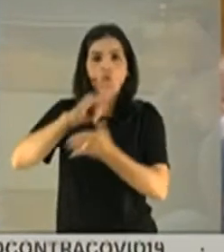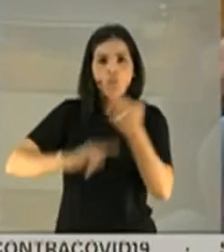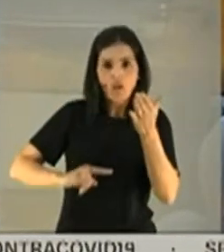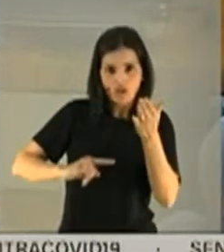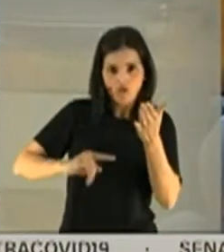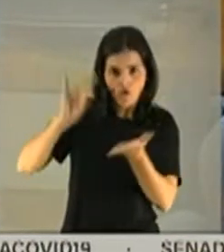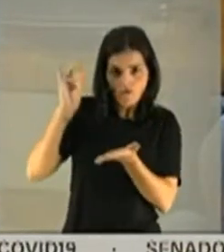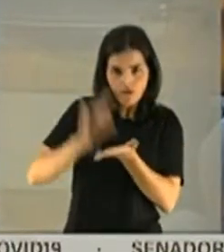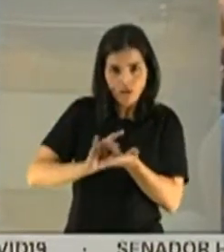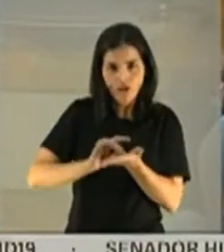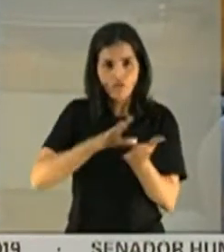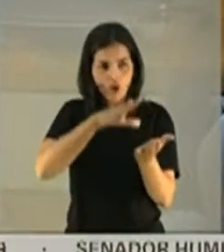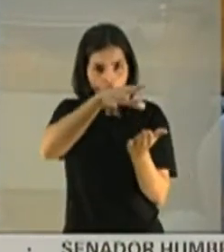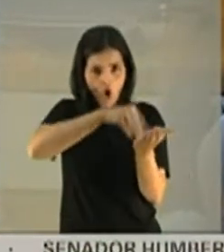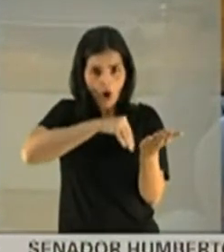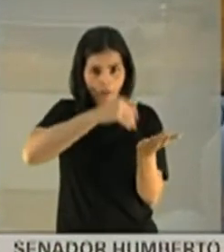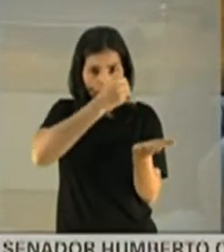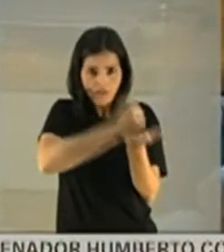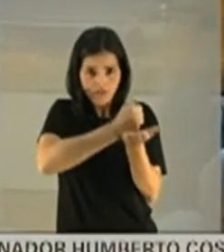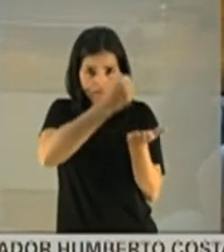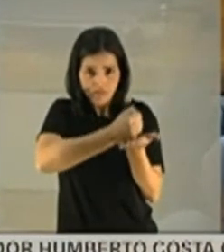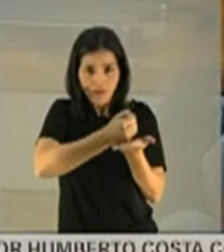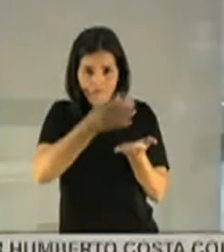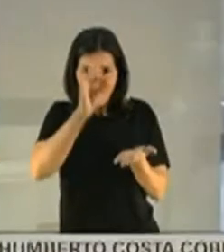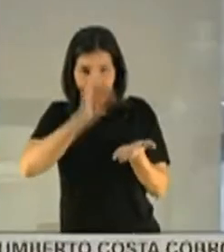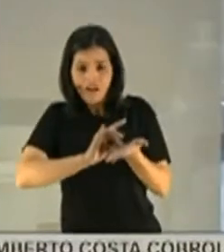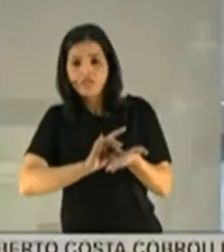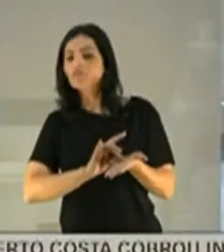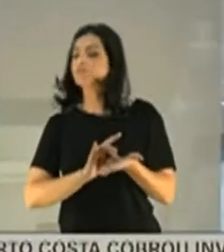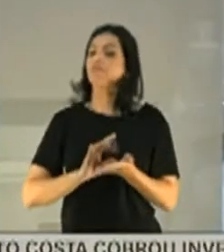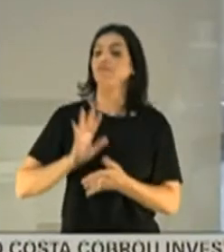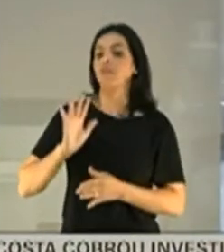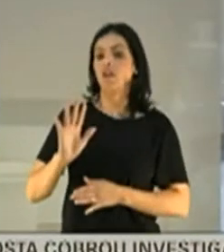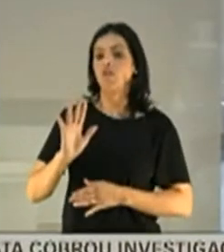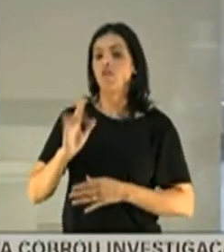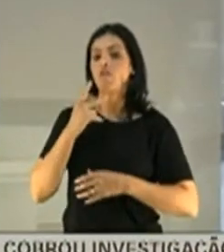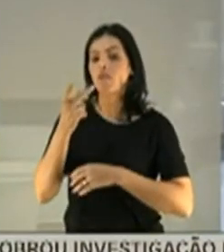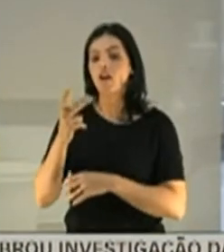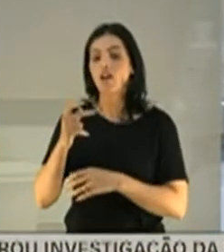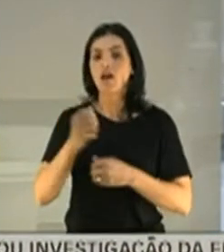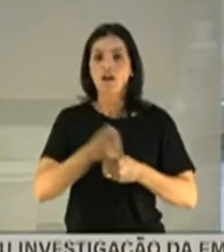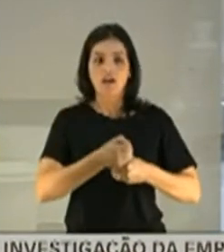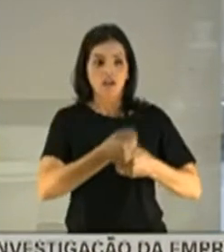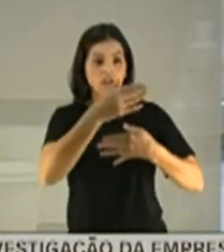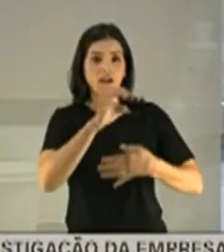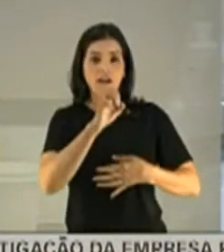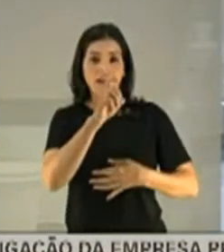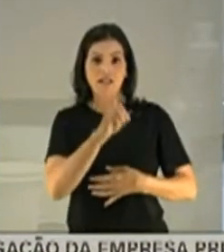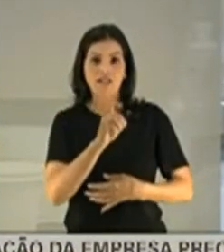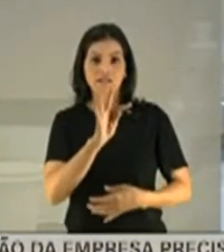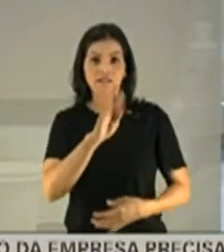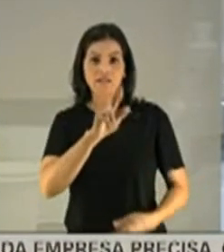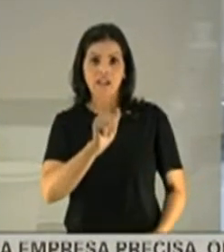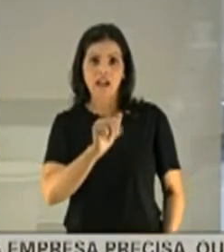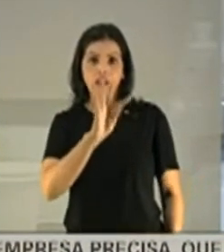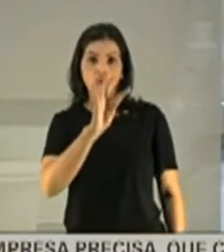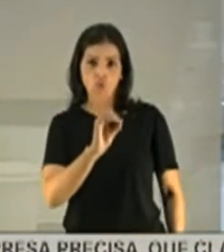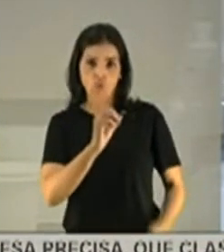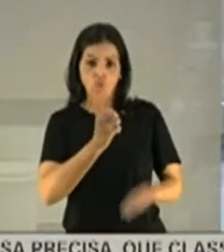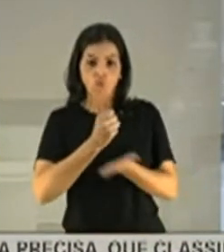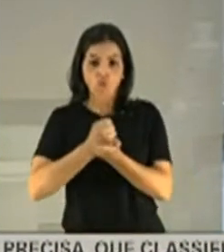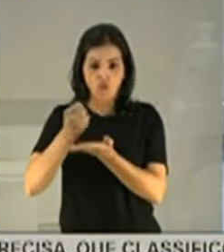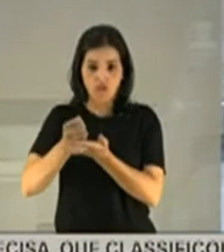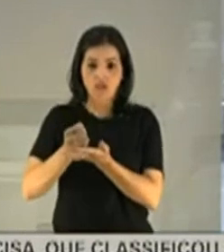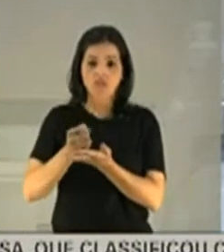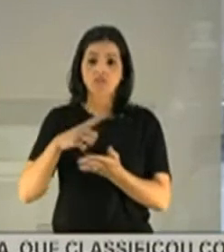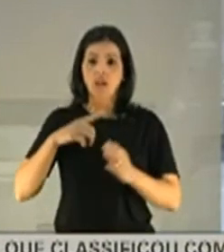sistema? Existe cópia autenticada disso, o senhor tem? Não, você fala invoice do contrato, né? Sim, o que o senhor entregou para o